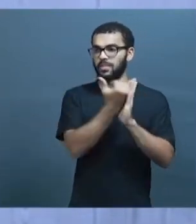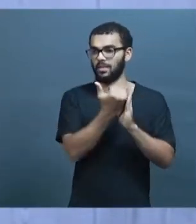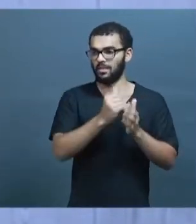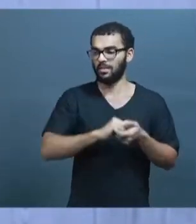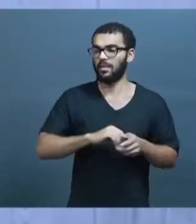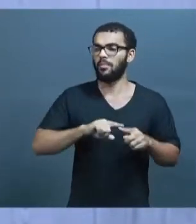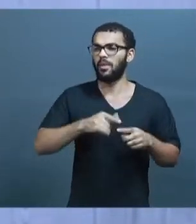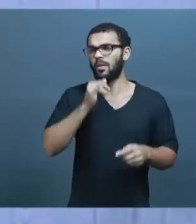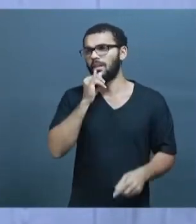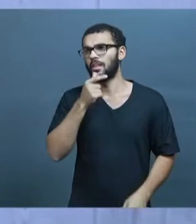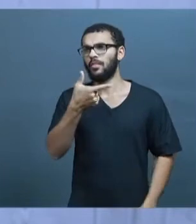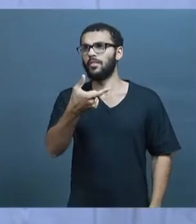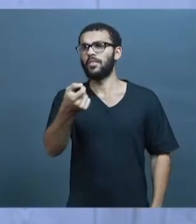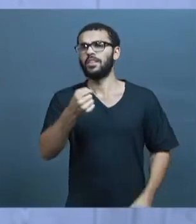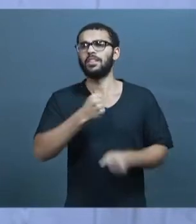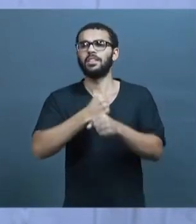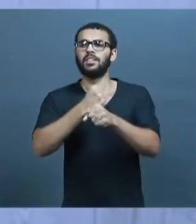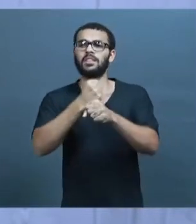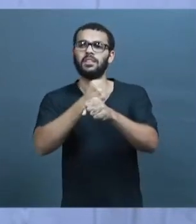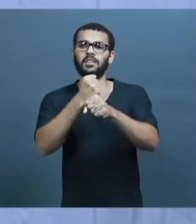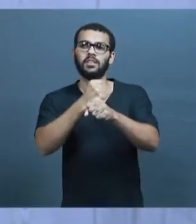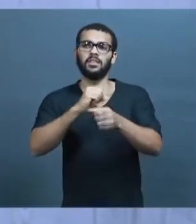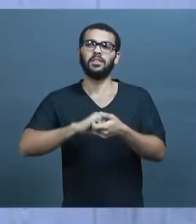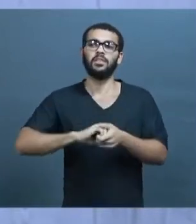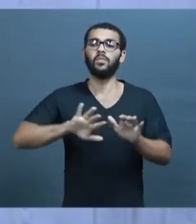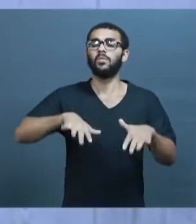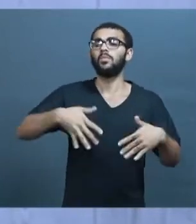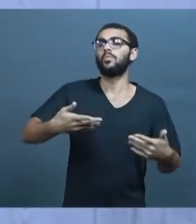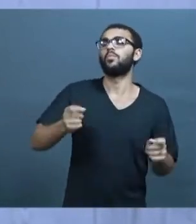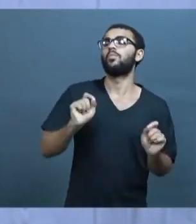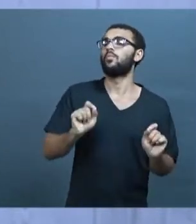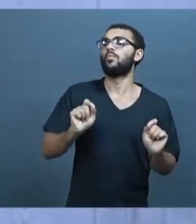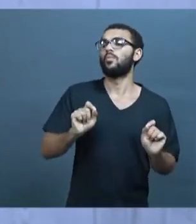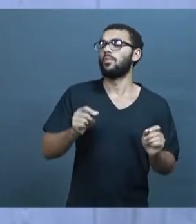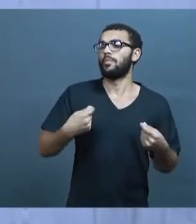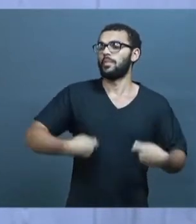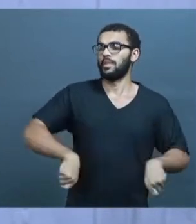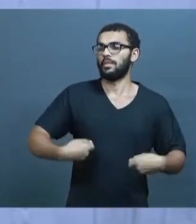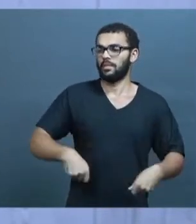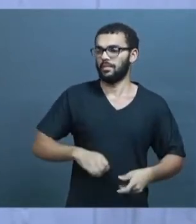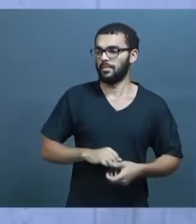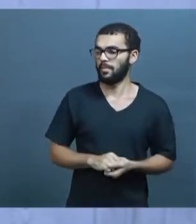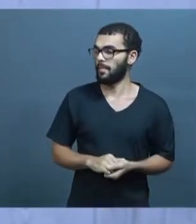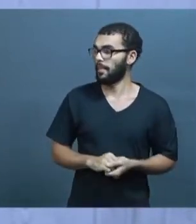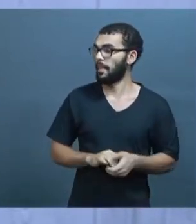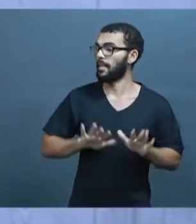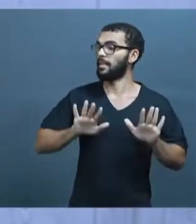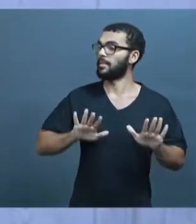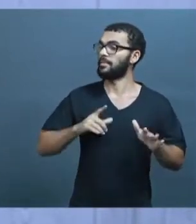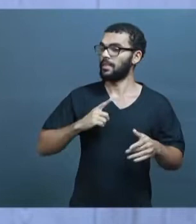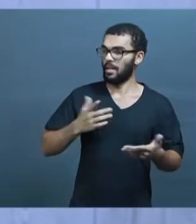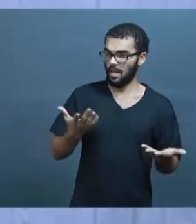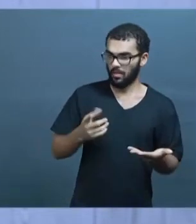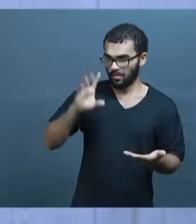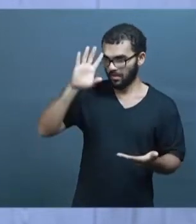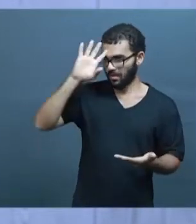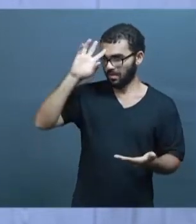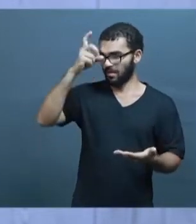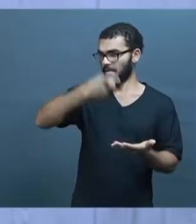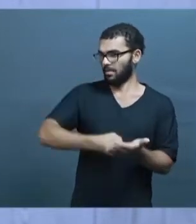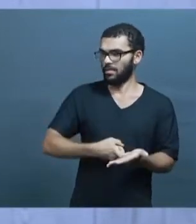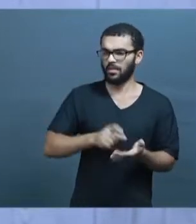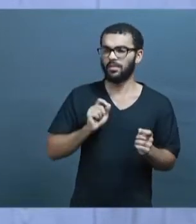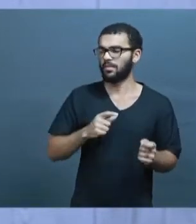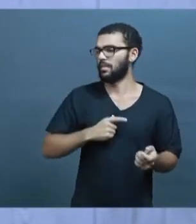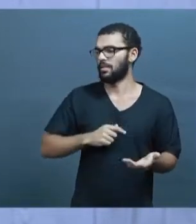a 20 anos, não é? Qual será a necessidade. Então, essa decisão política de agora, é claro que ela tem